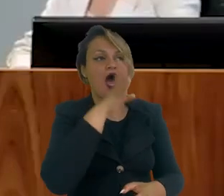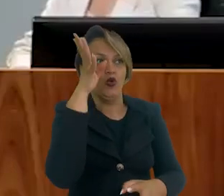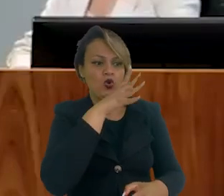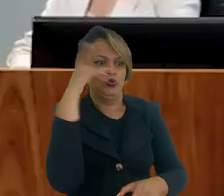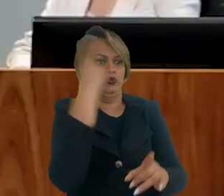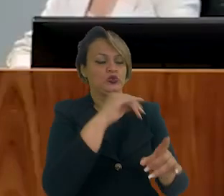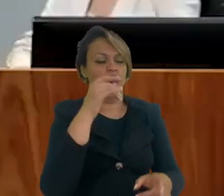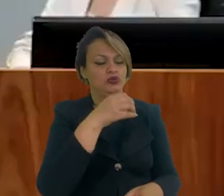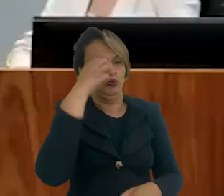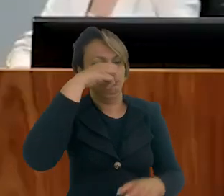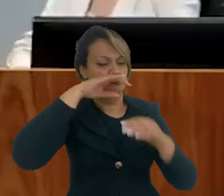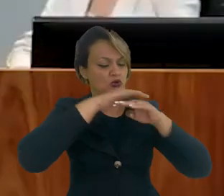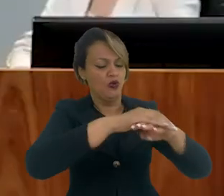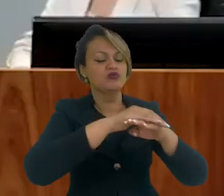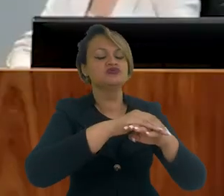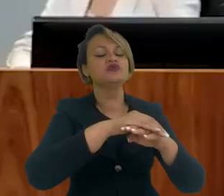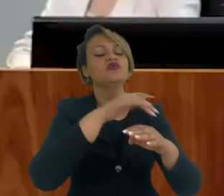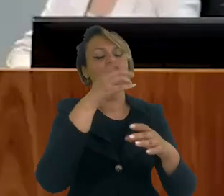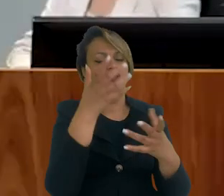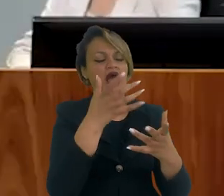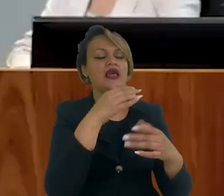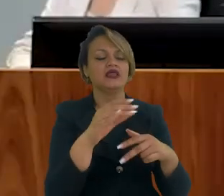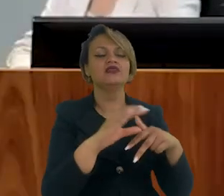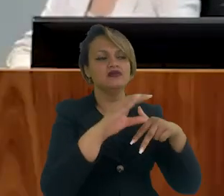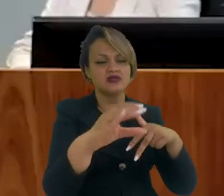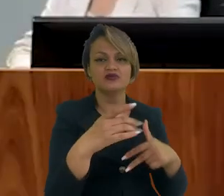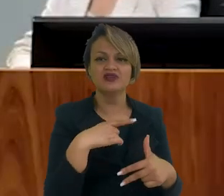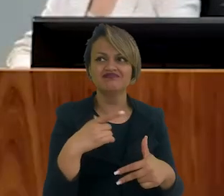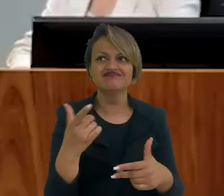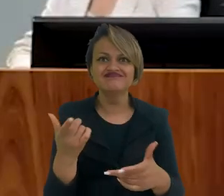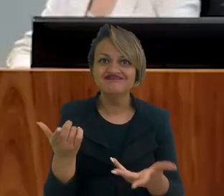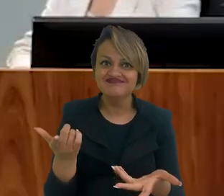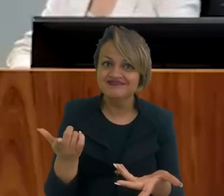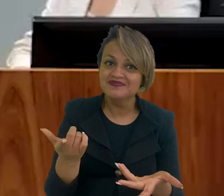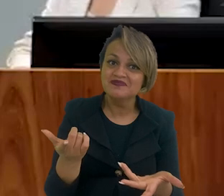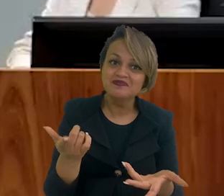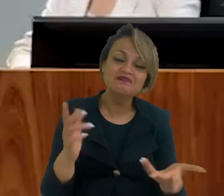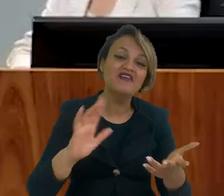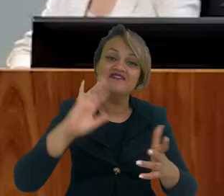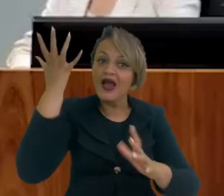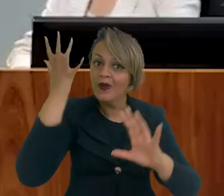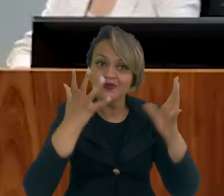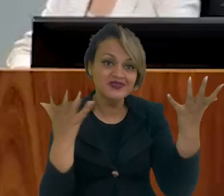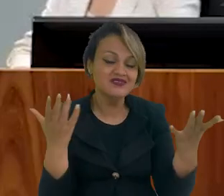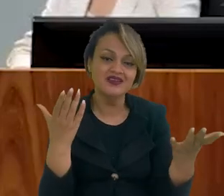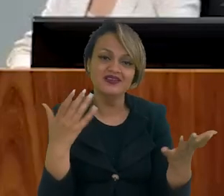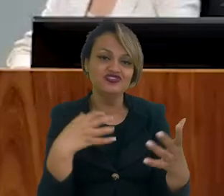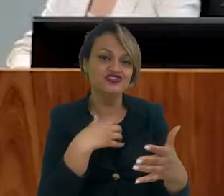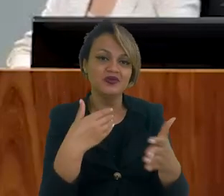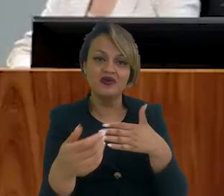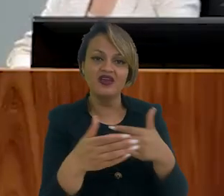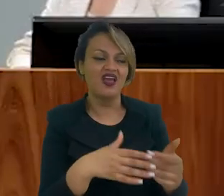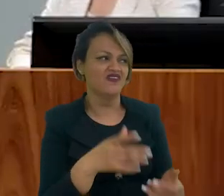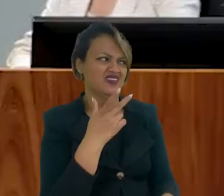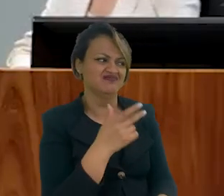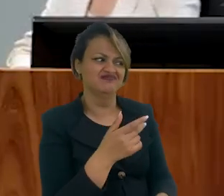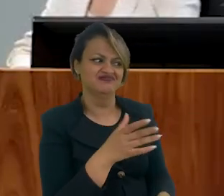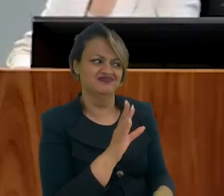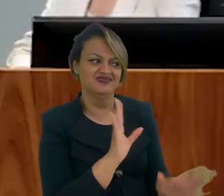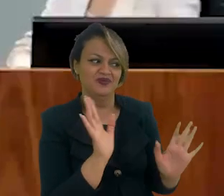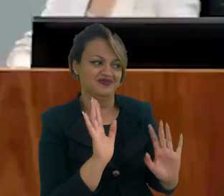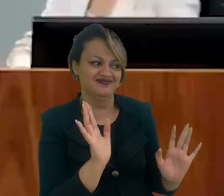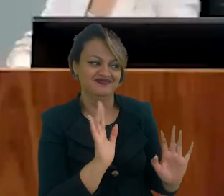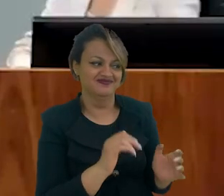né Isso não vai impedir a ação indenizatória porque vocês não pode de qualquer maneira talvez